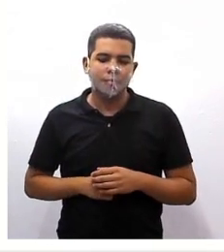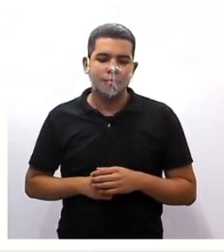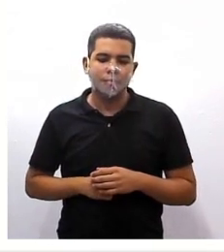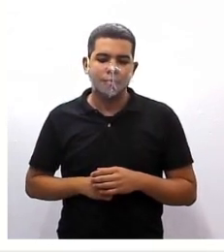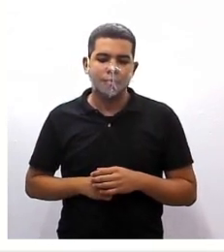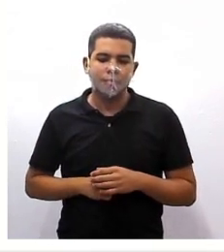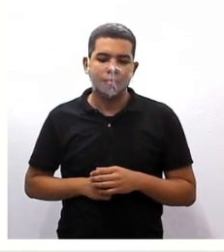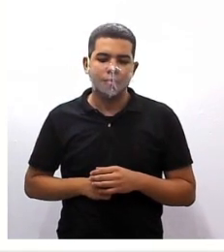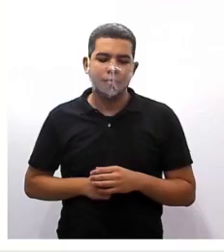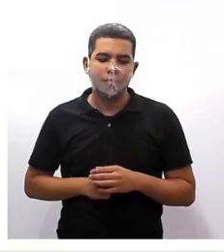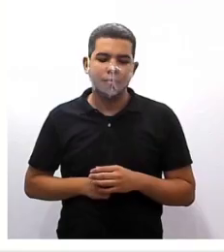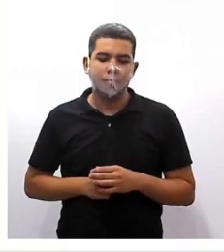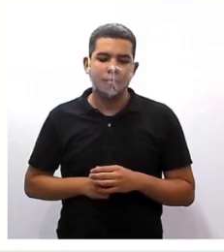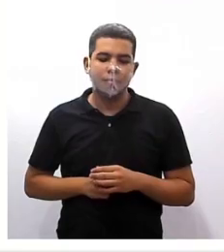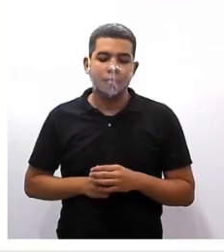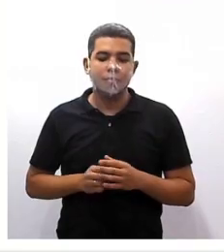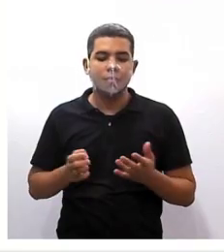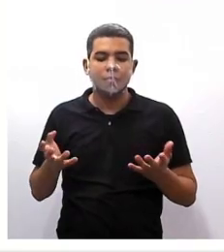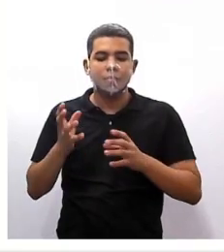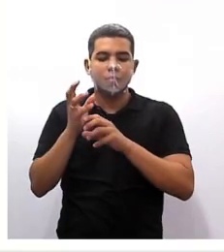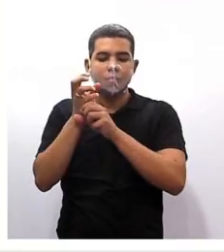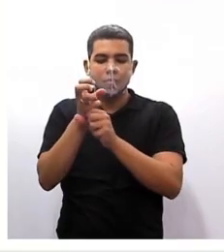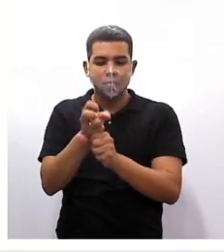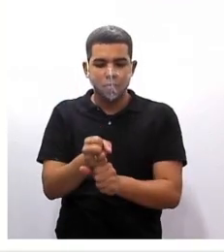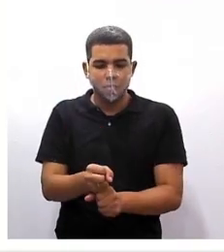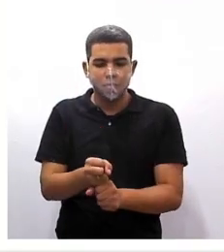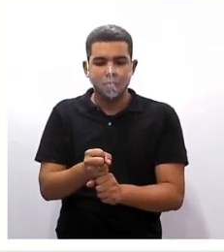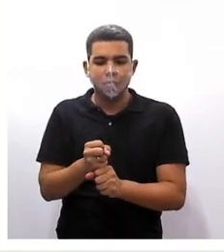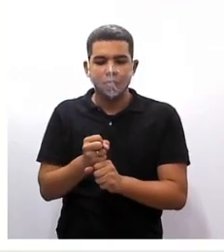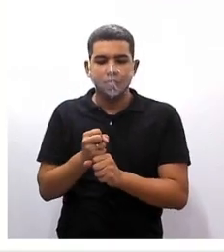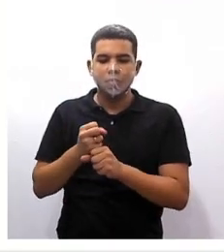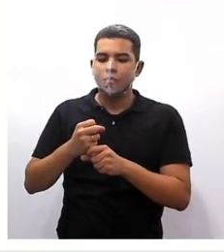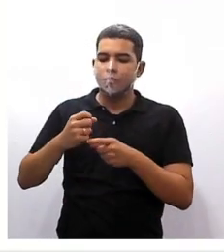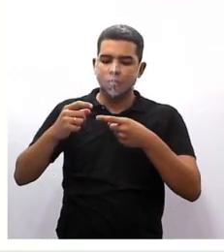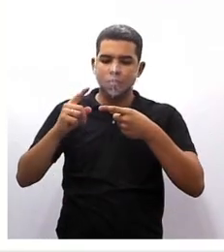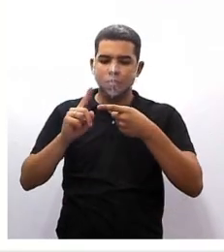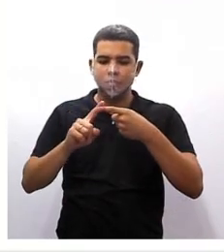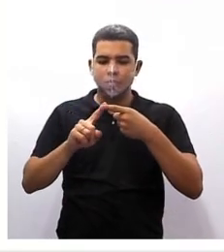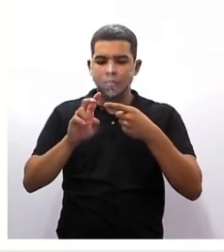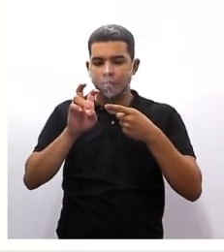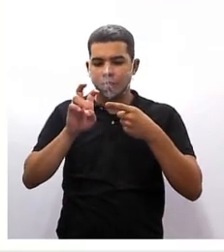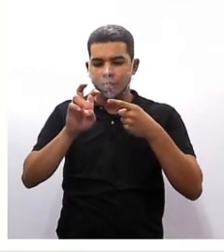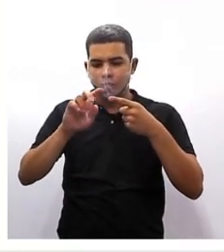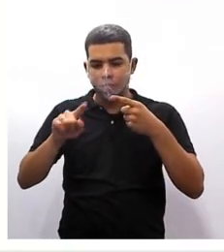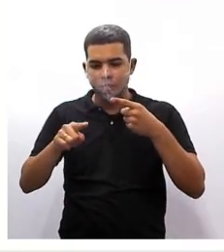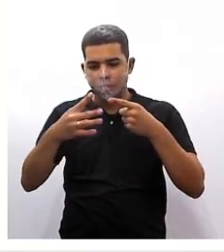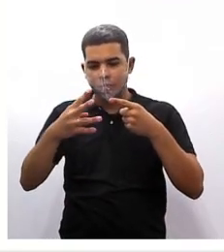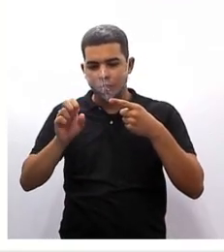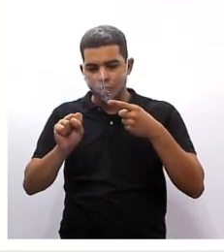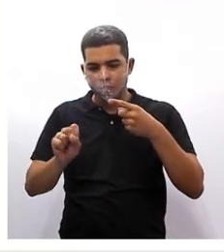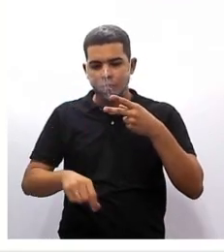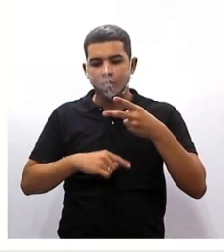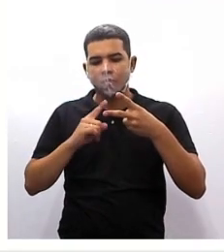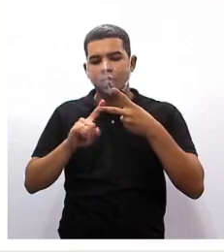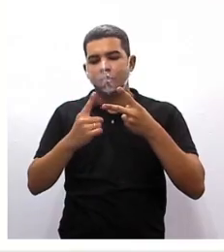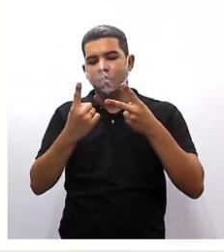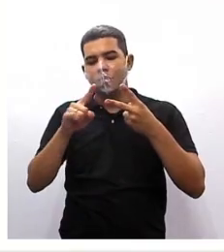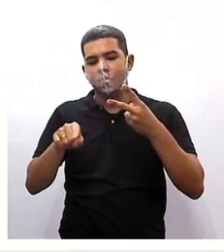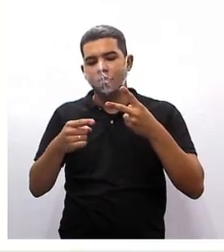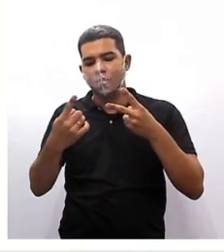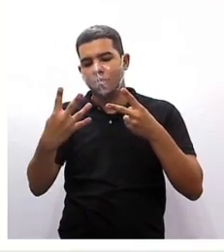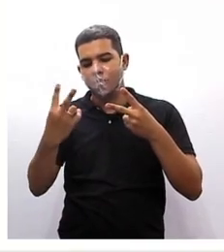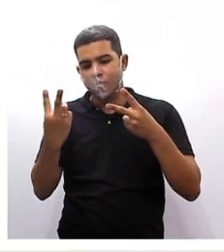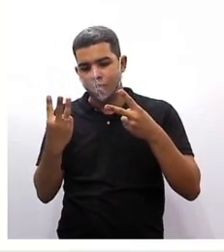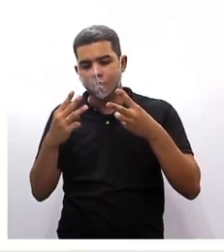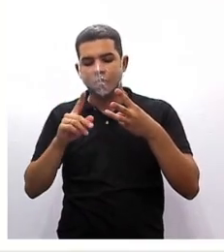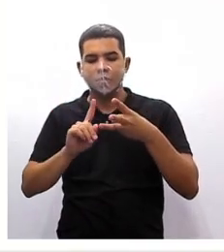vai somar. Então, ó, se ela comprou um de cada, um sanduíche, 5,48. Um refrigerante,